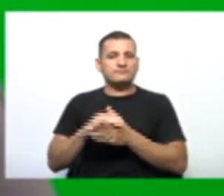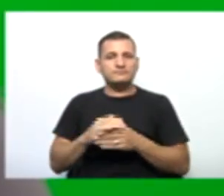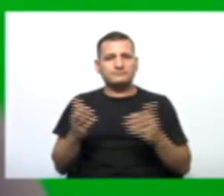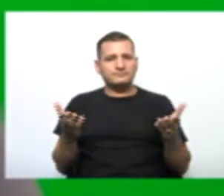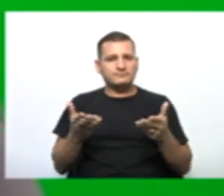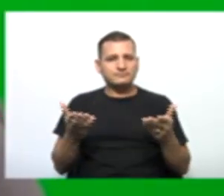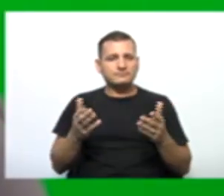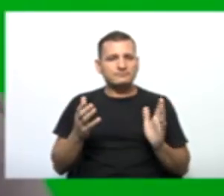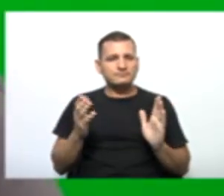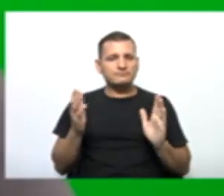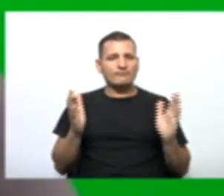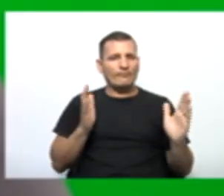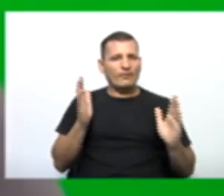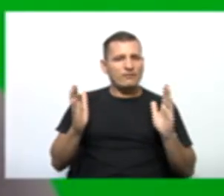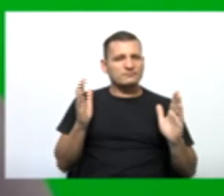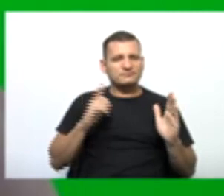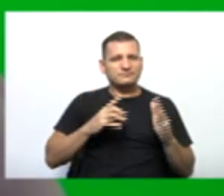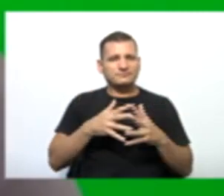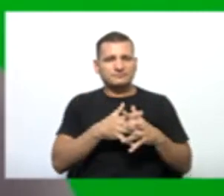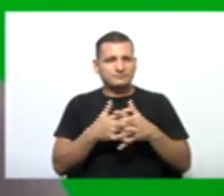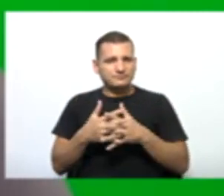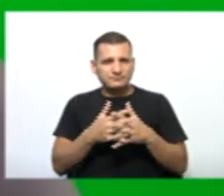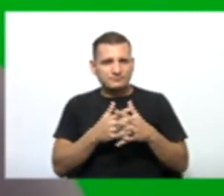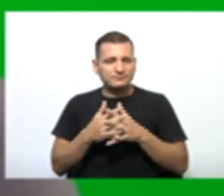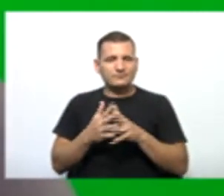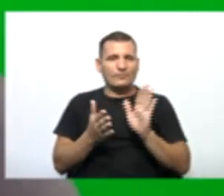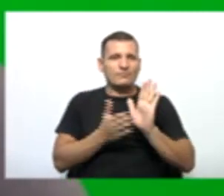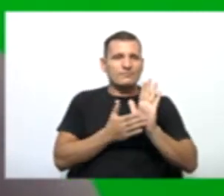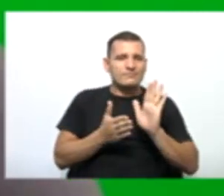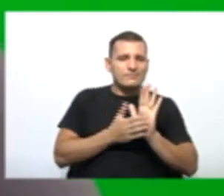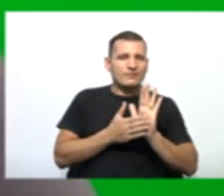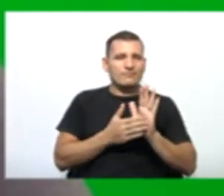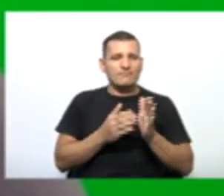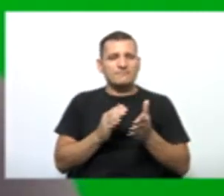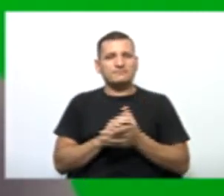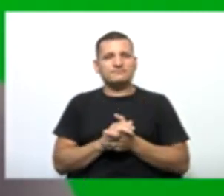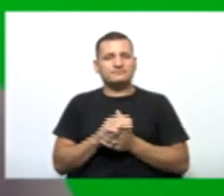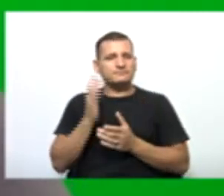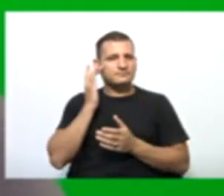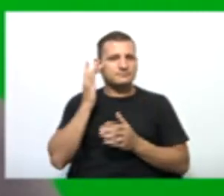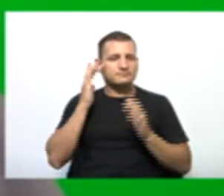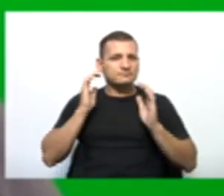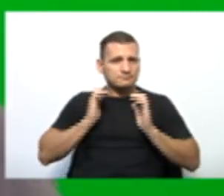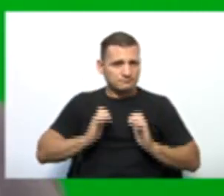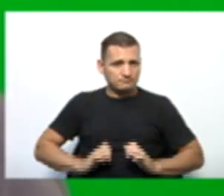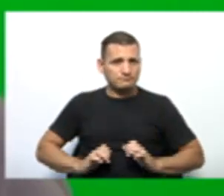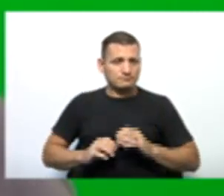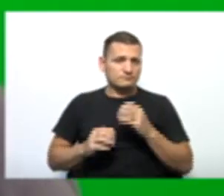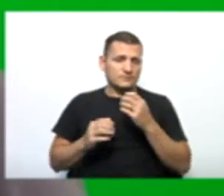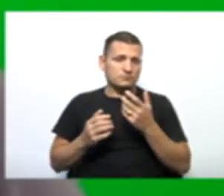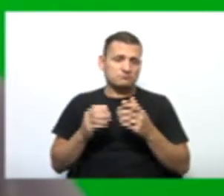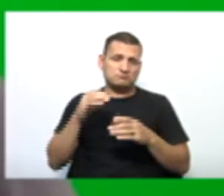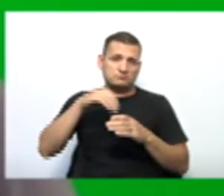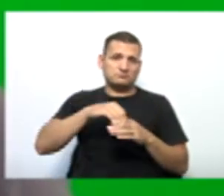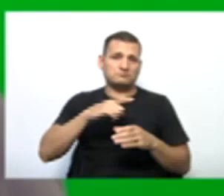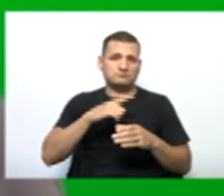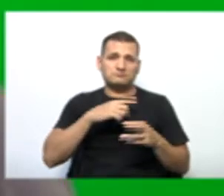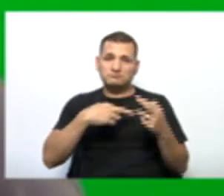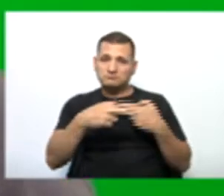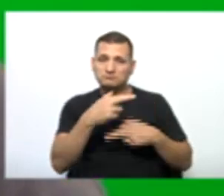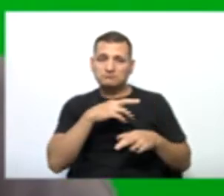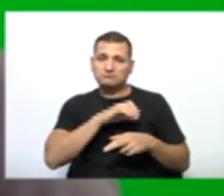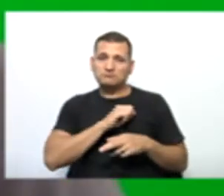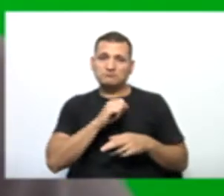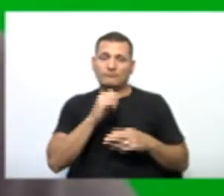tão muito conturbado de propostas e impropostas. Eu acho que a ética equivale desde um relacionamento amoroso, né, de respeito com